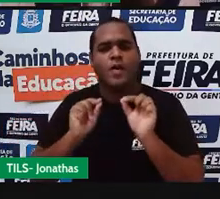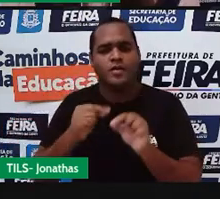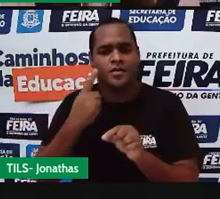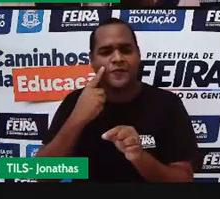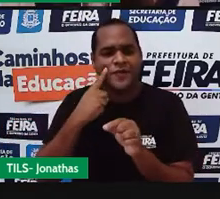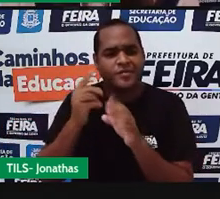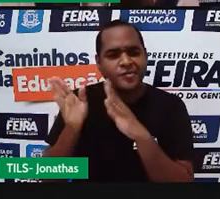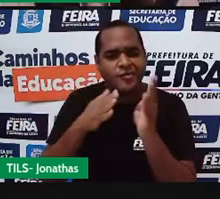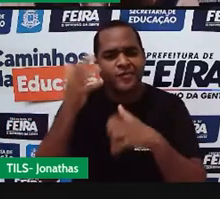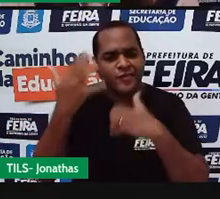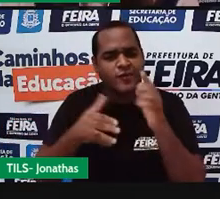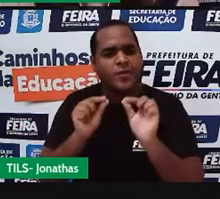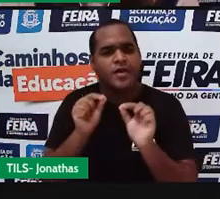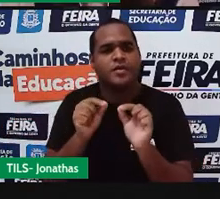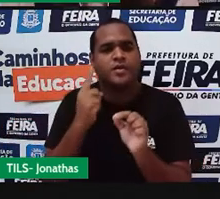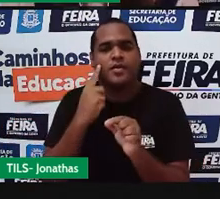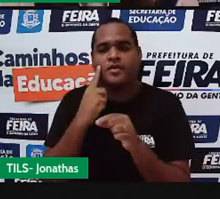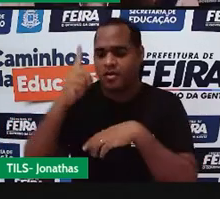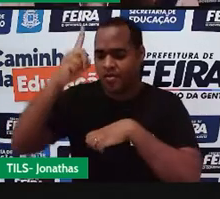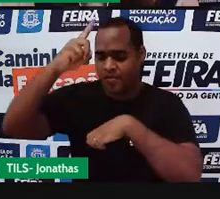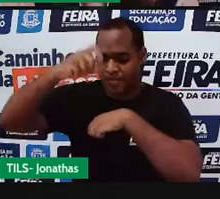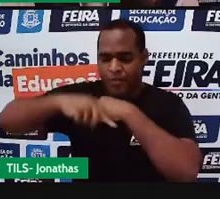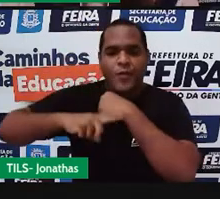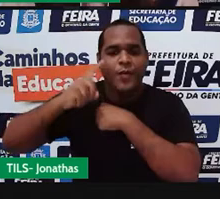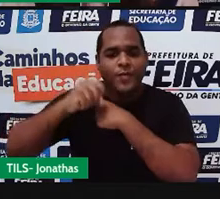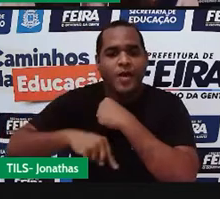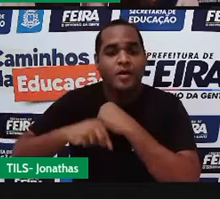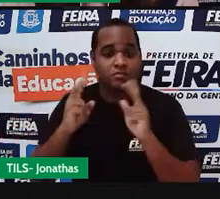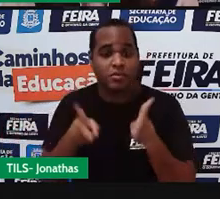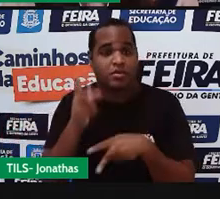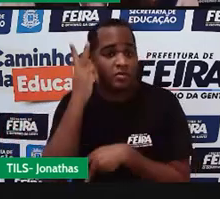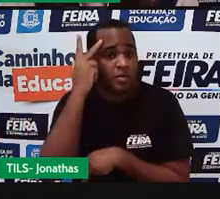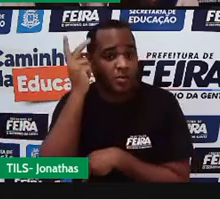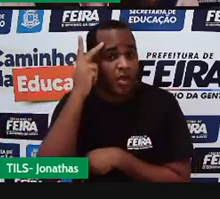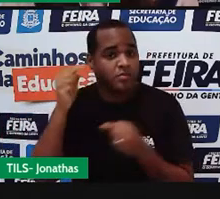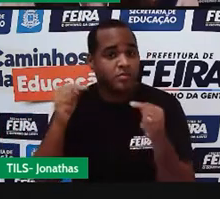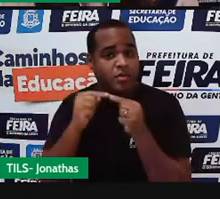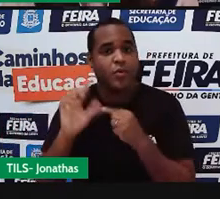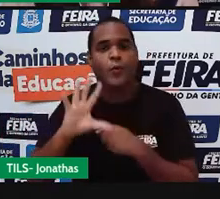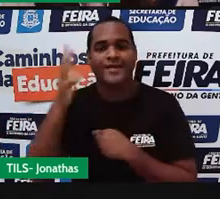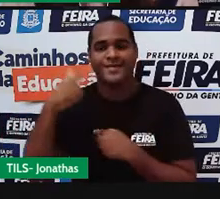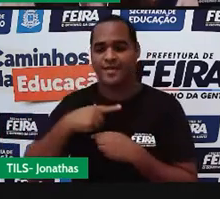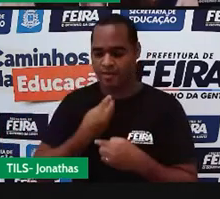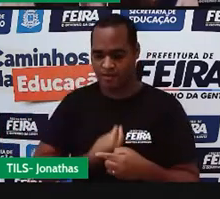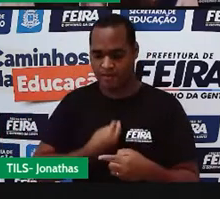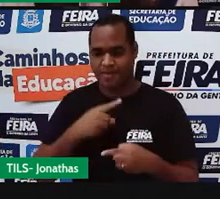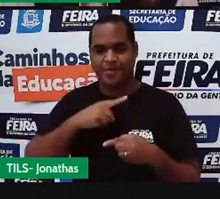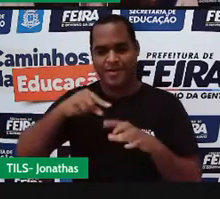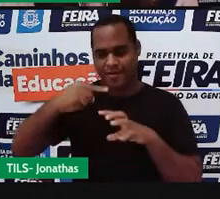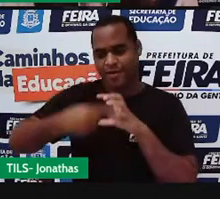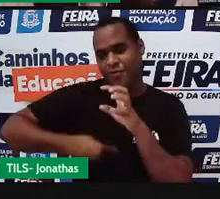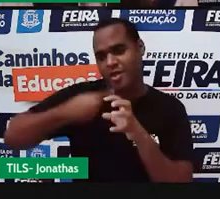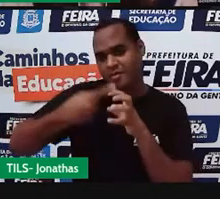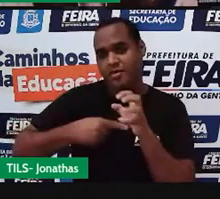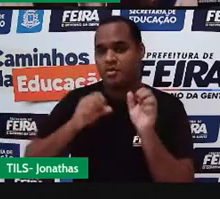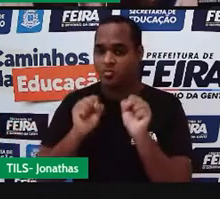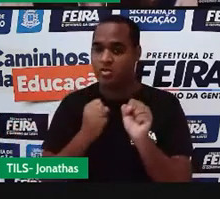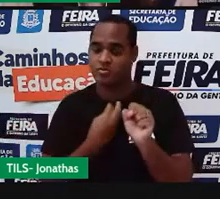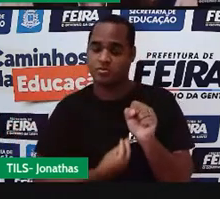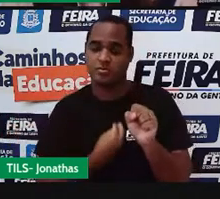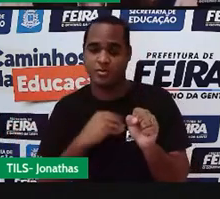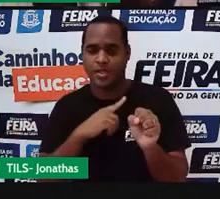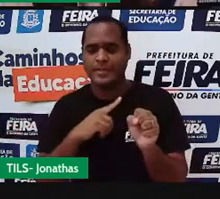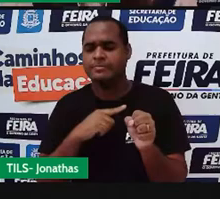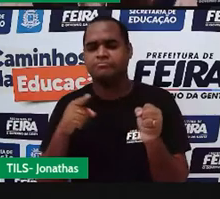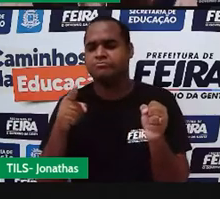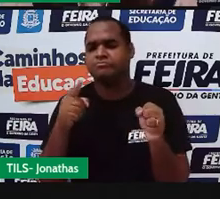já ouviram falar sobre ele o efeito estufa é um fenômeno natural que faz com que a vida no nosso planeta seja possível